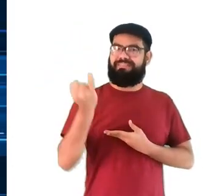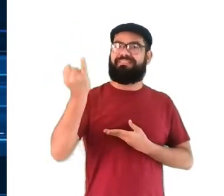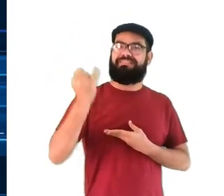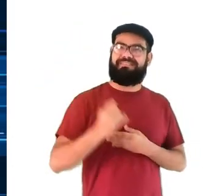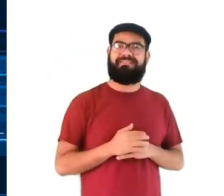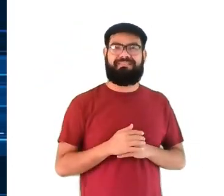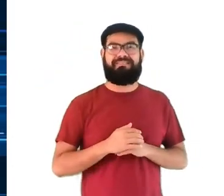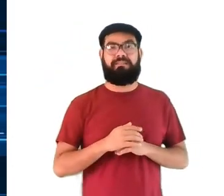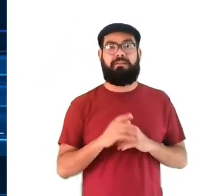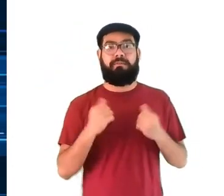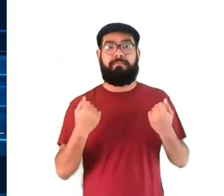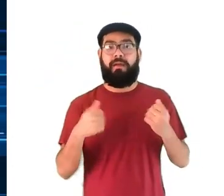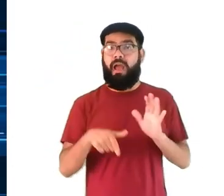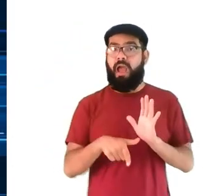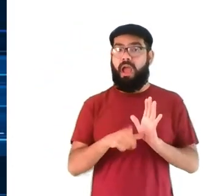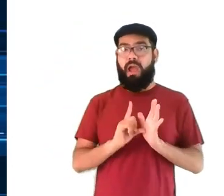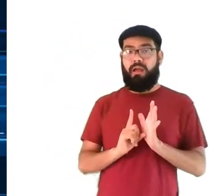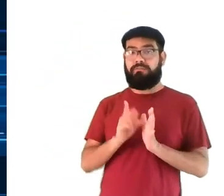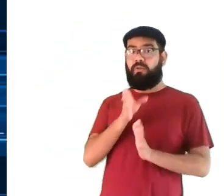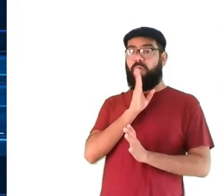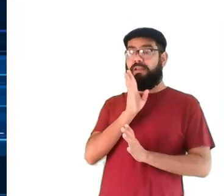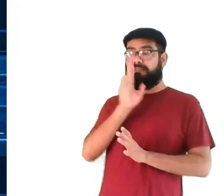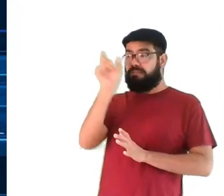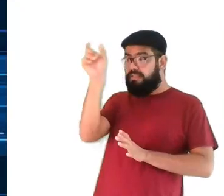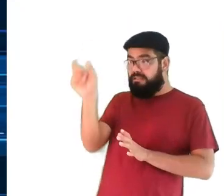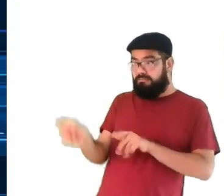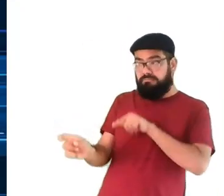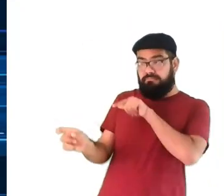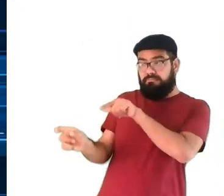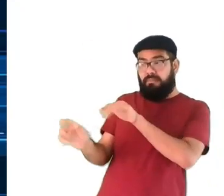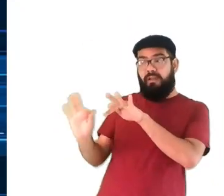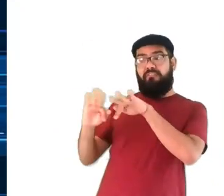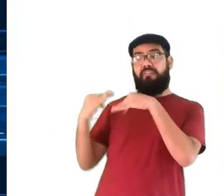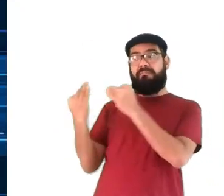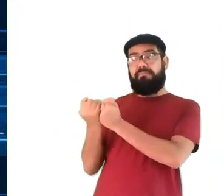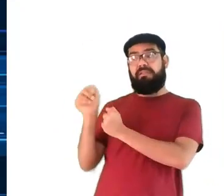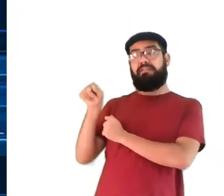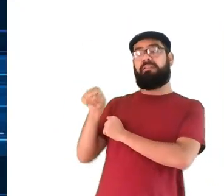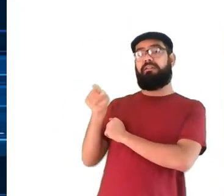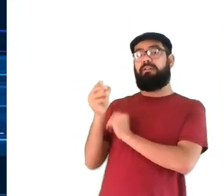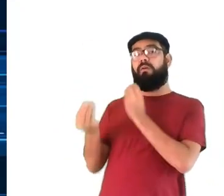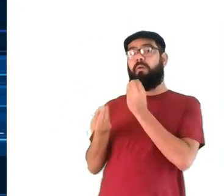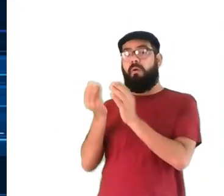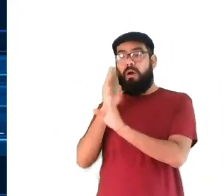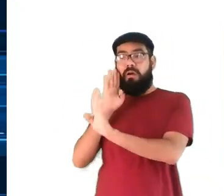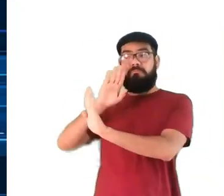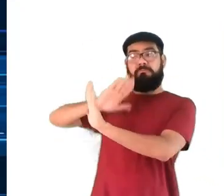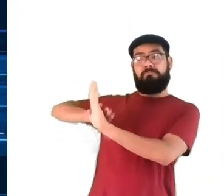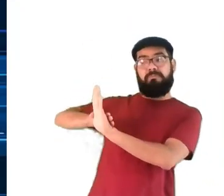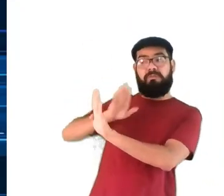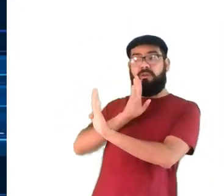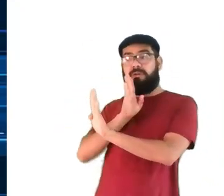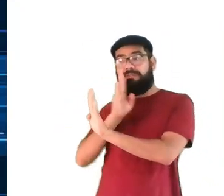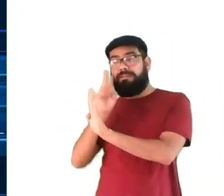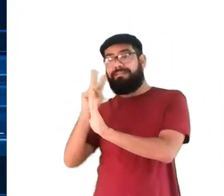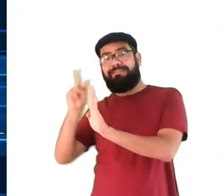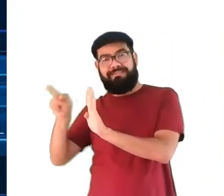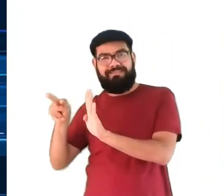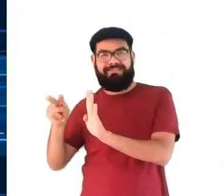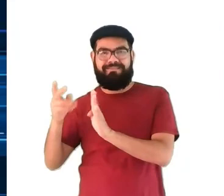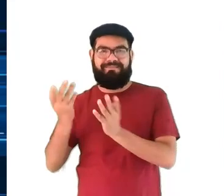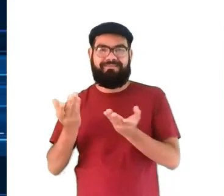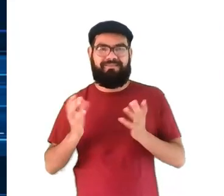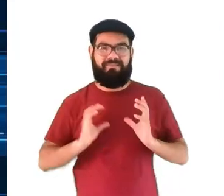conhecer a família, procurar modelos, colegas que tenham modelos apropriados de comportamento. Muito